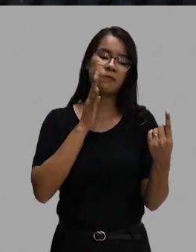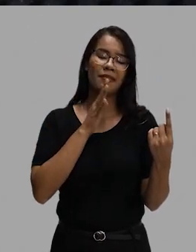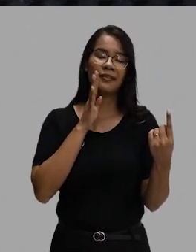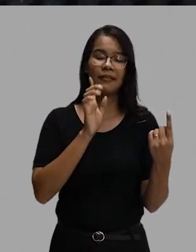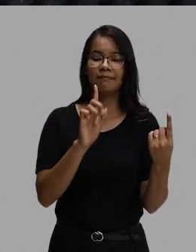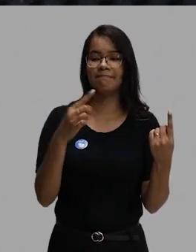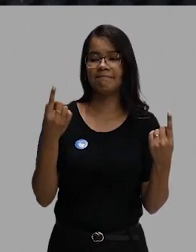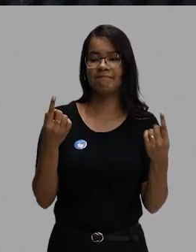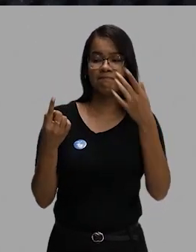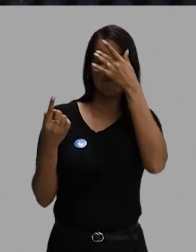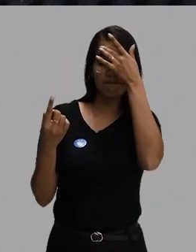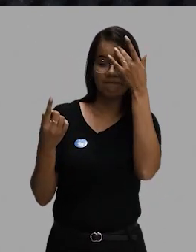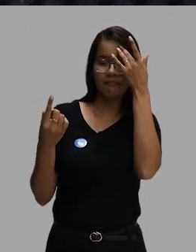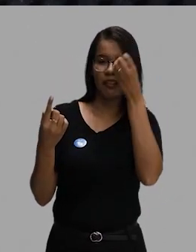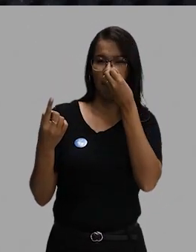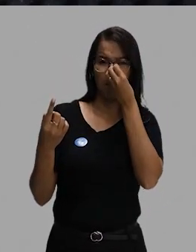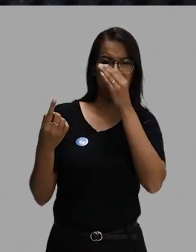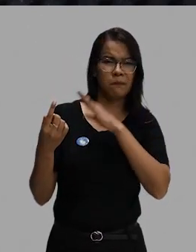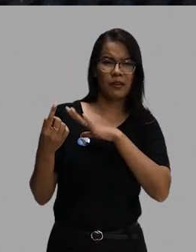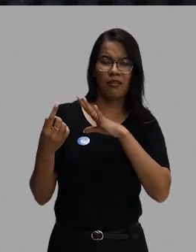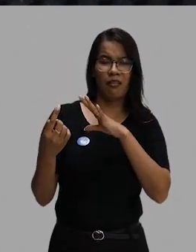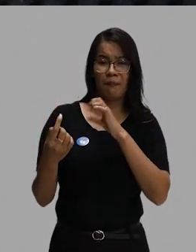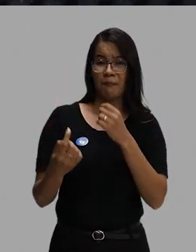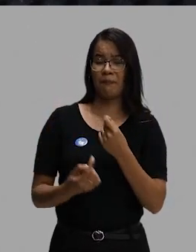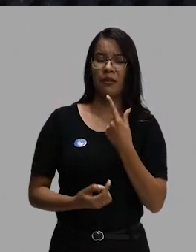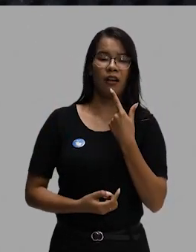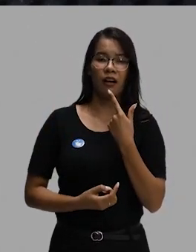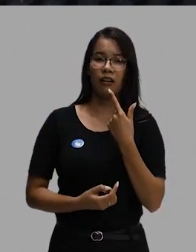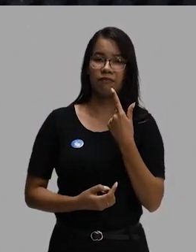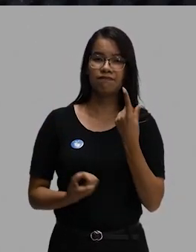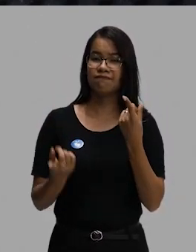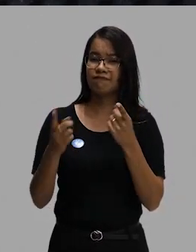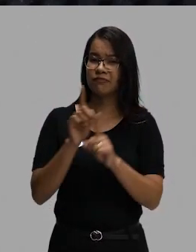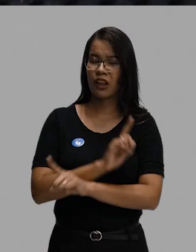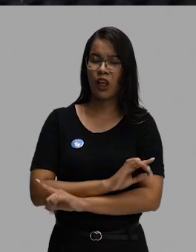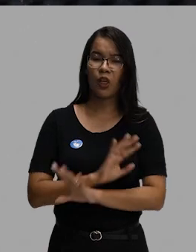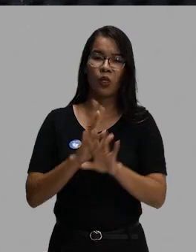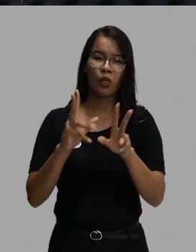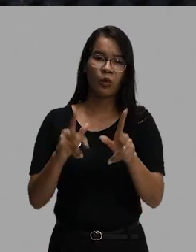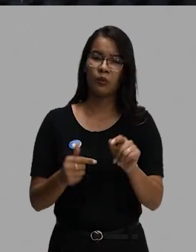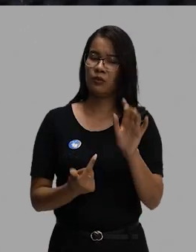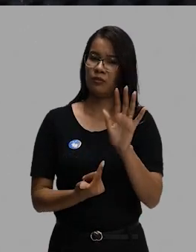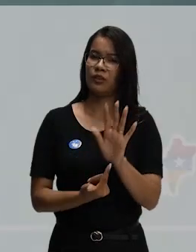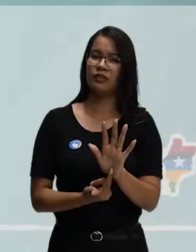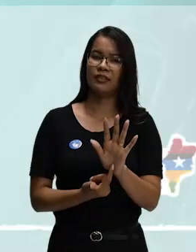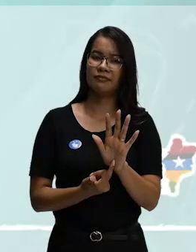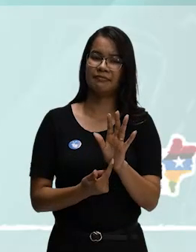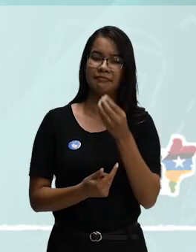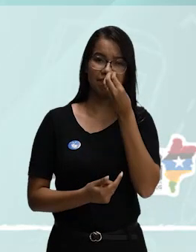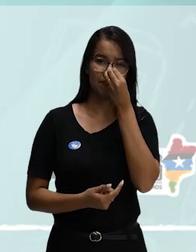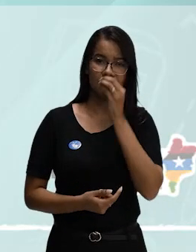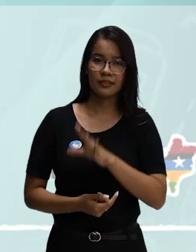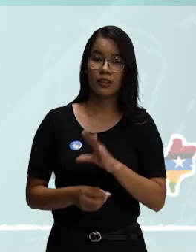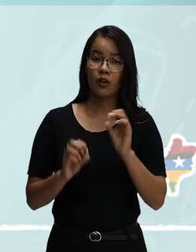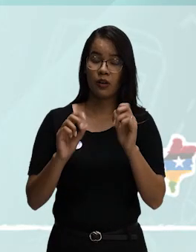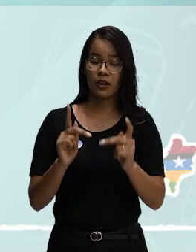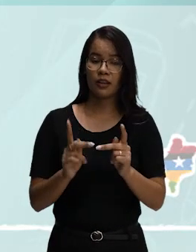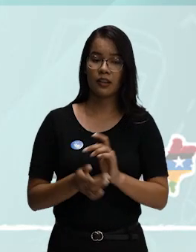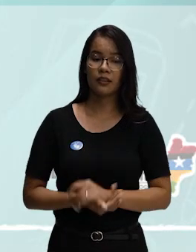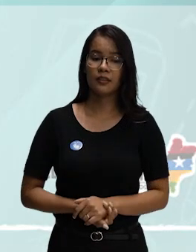algo de aberração. Foram contrários a tudo que se expuseram na Semana de Arte Moderna,